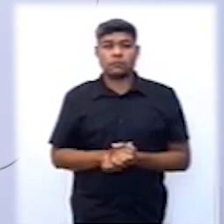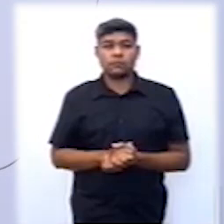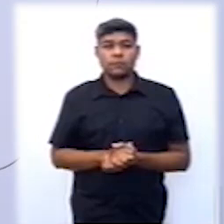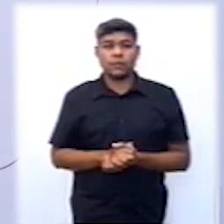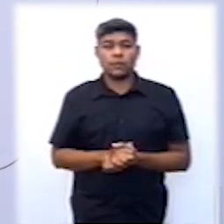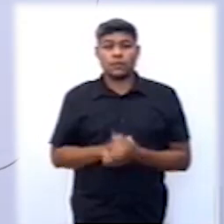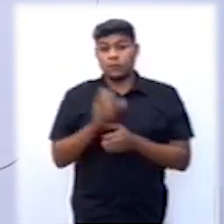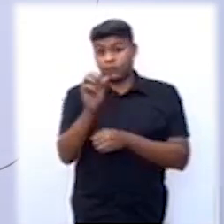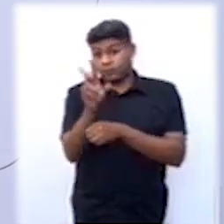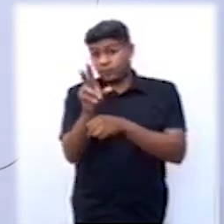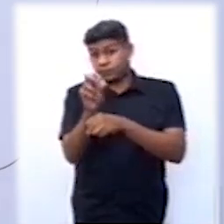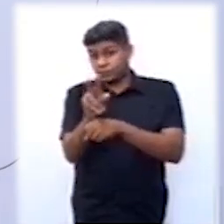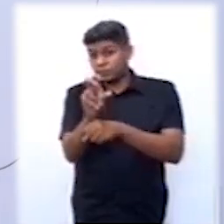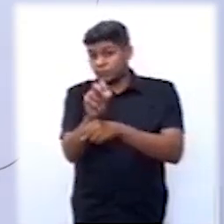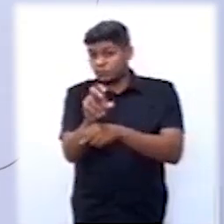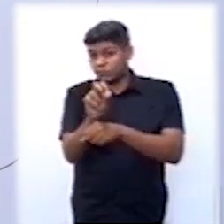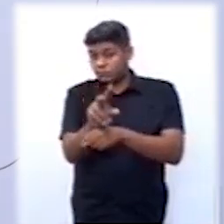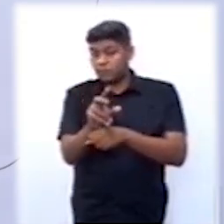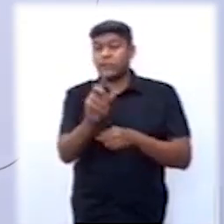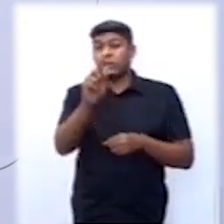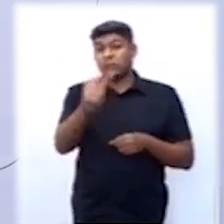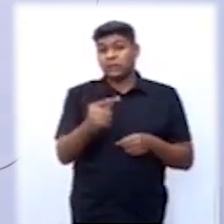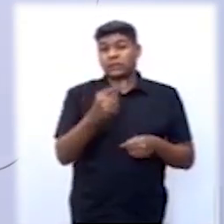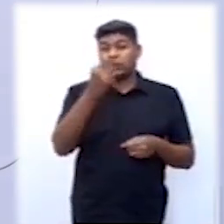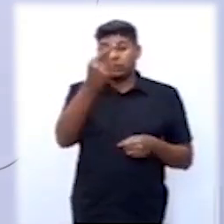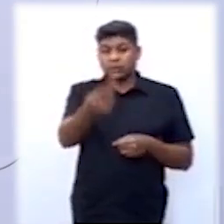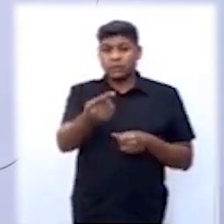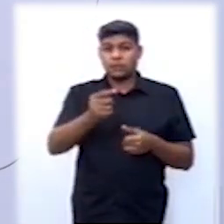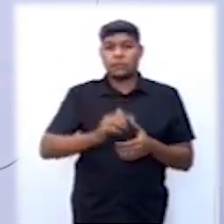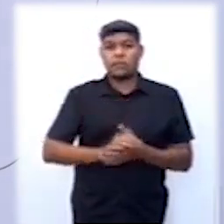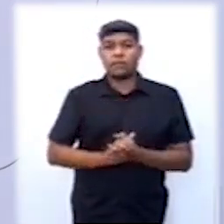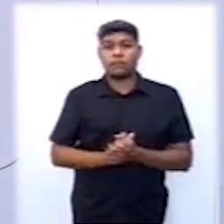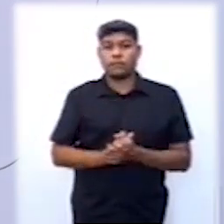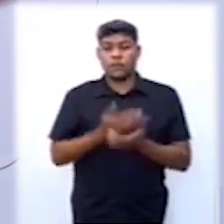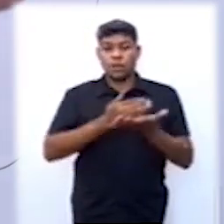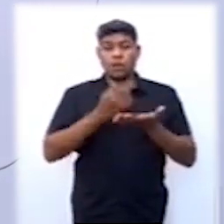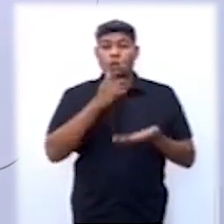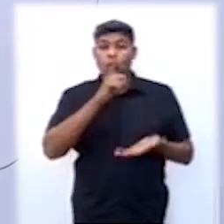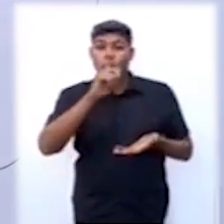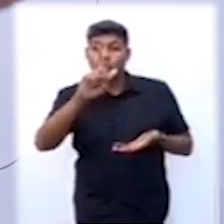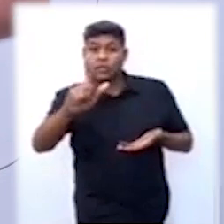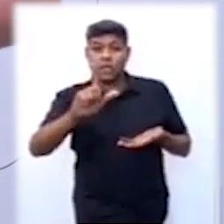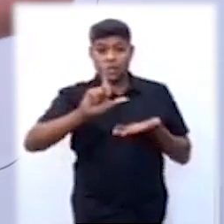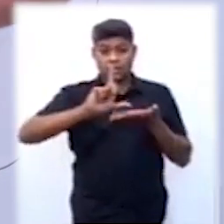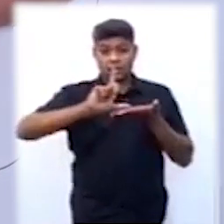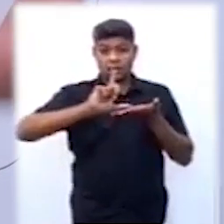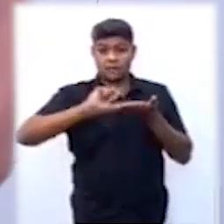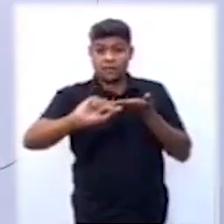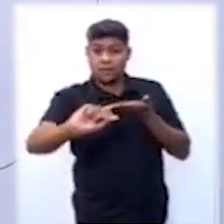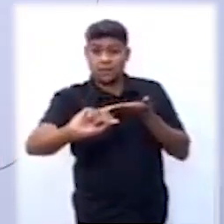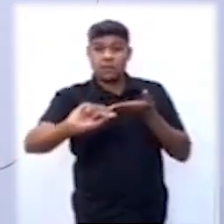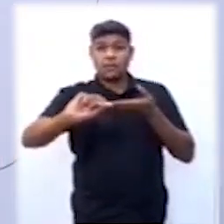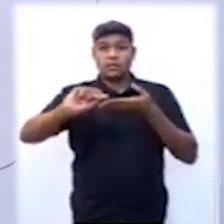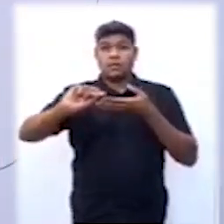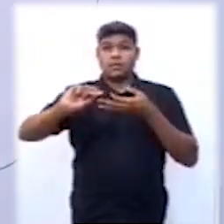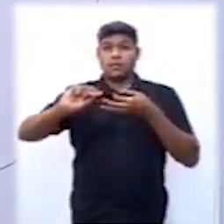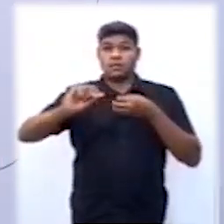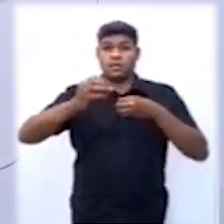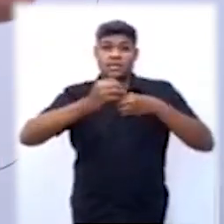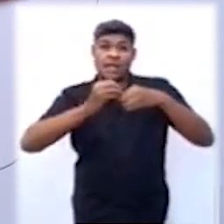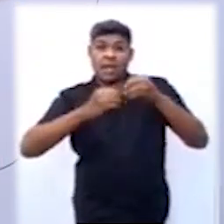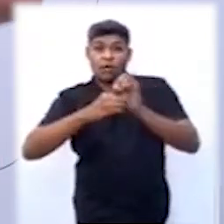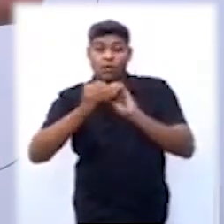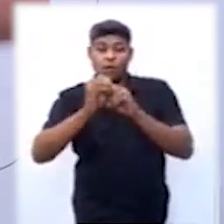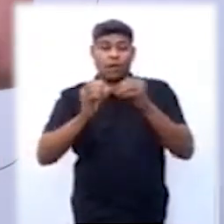Do vírus. E logo depois, ele consegue sair da célula por